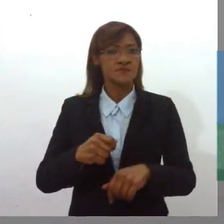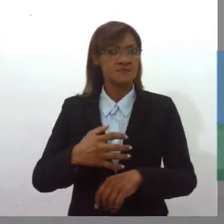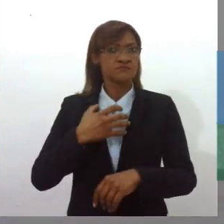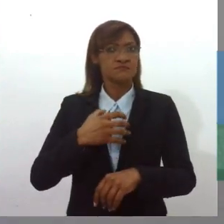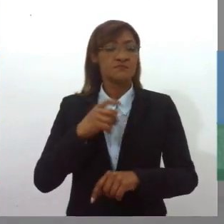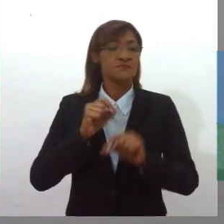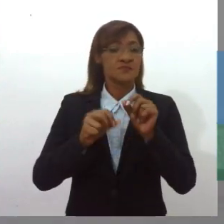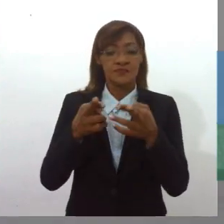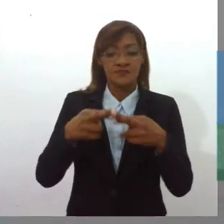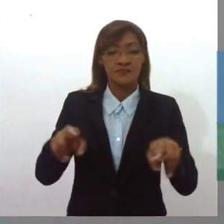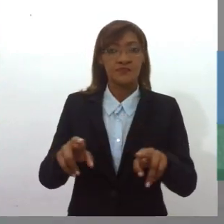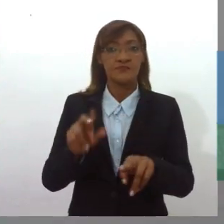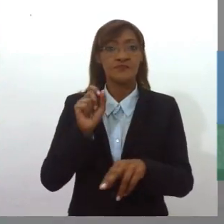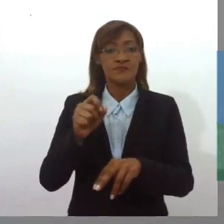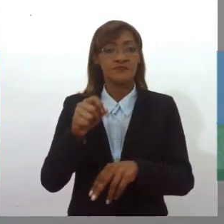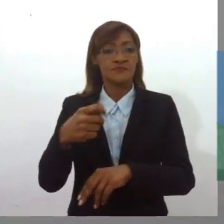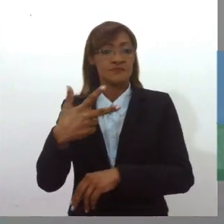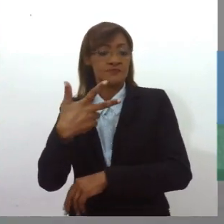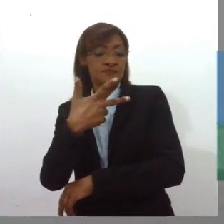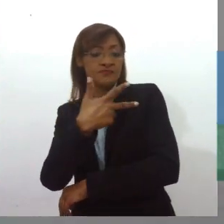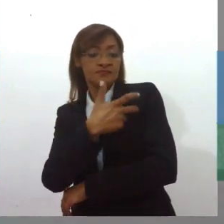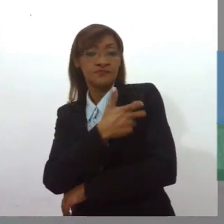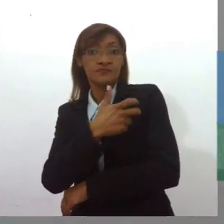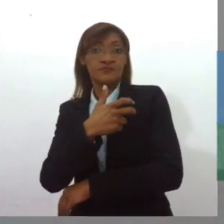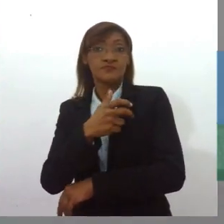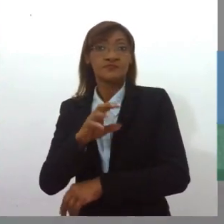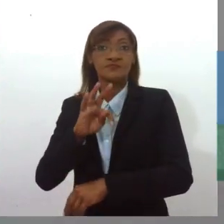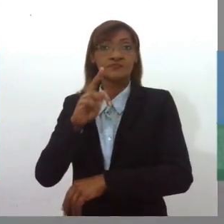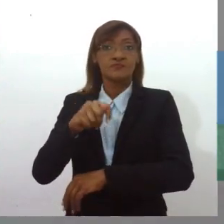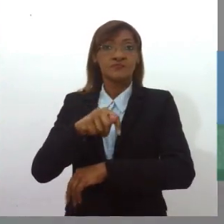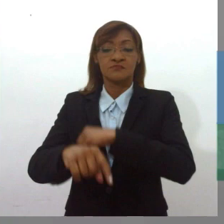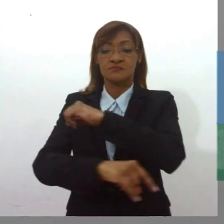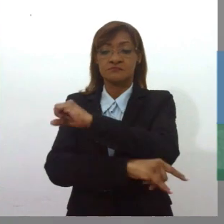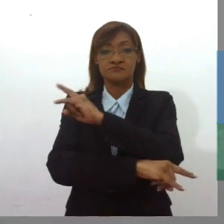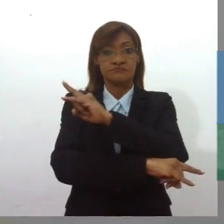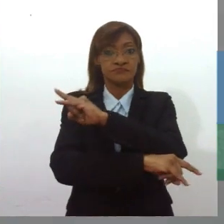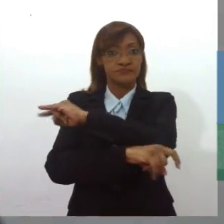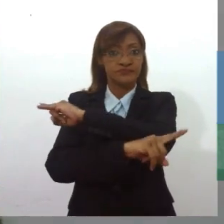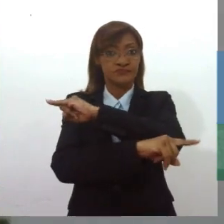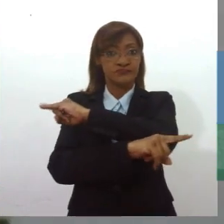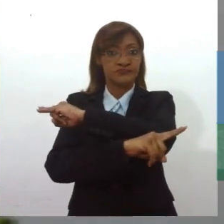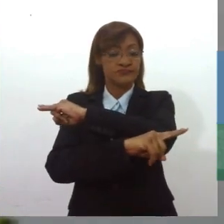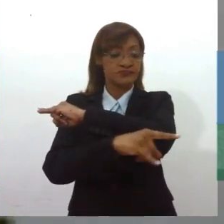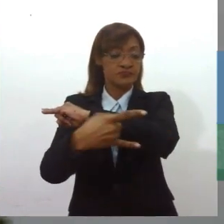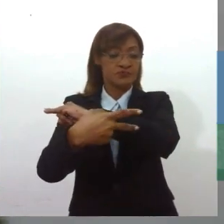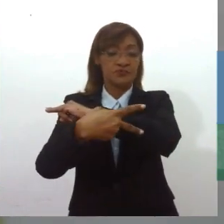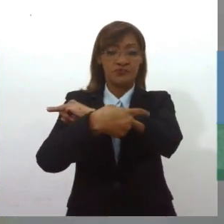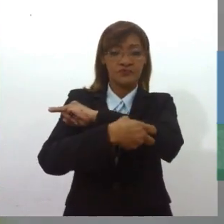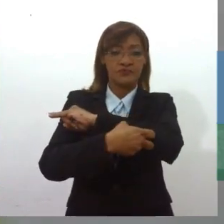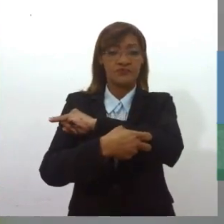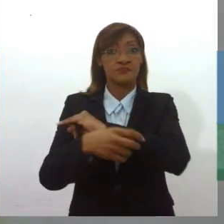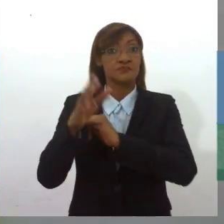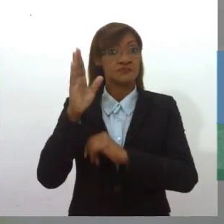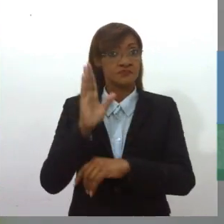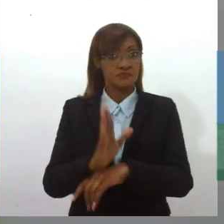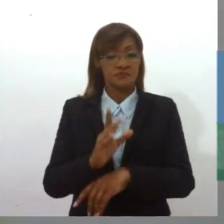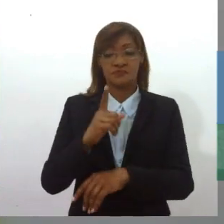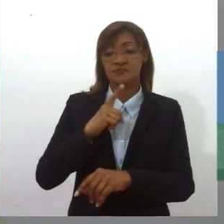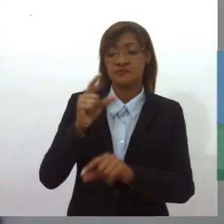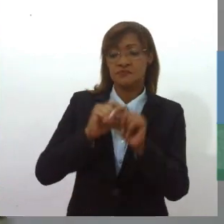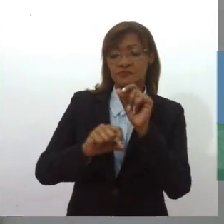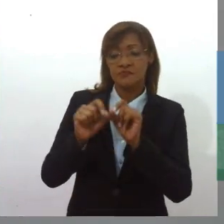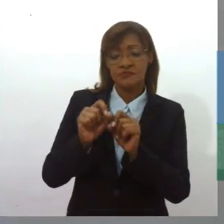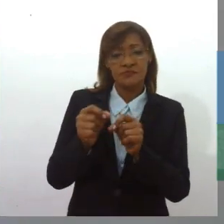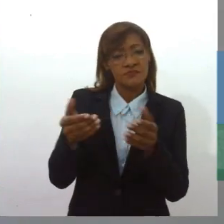de uma vacinação em massa de todos os cães e esse movimento obviamente ele ganhou força no início da década de